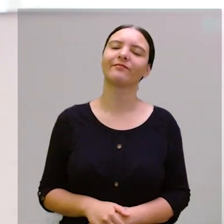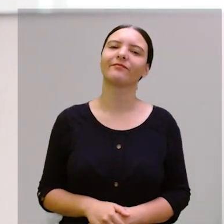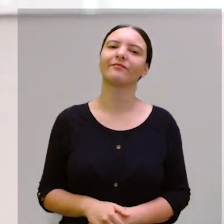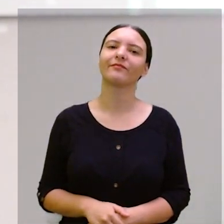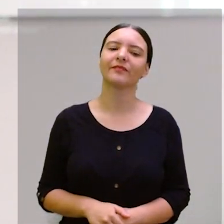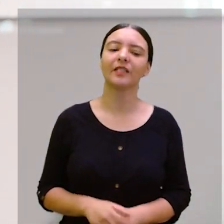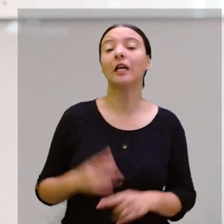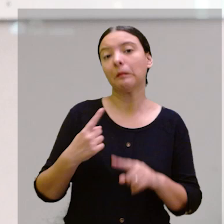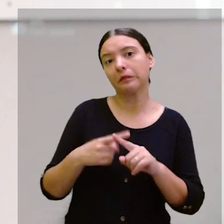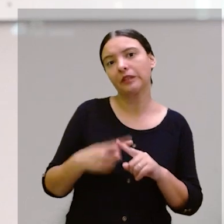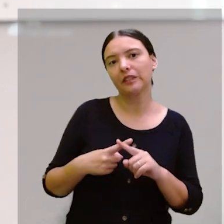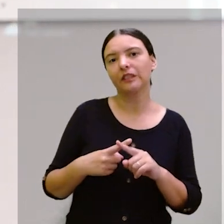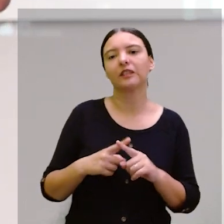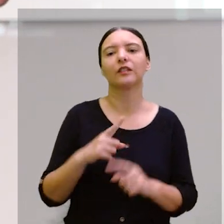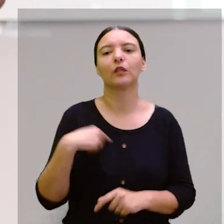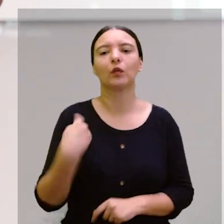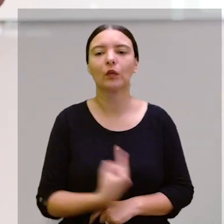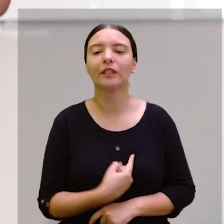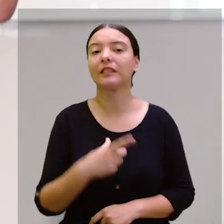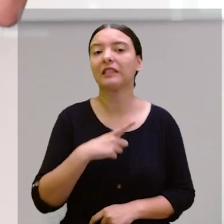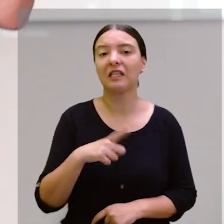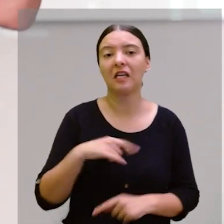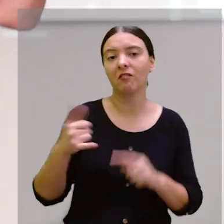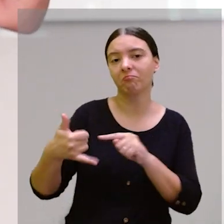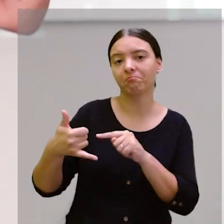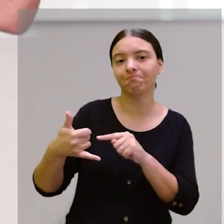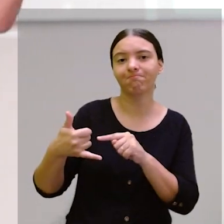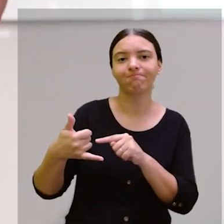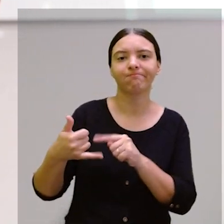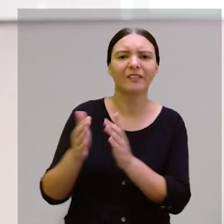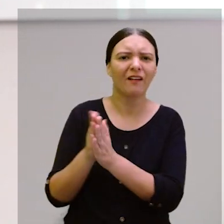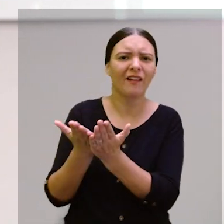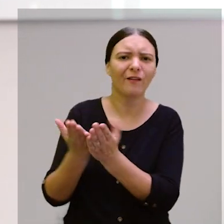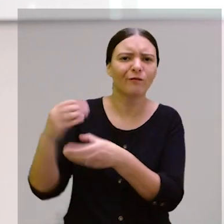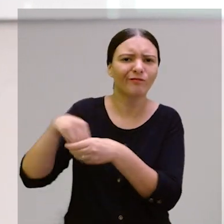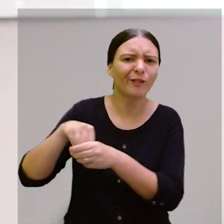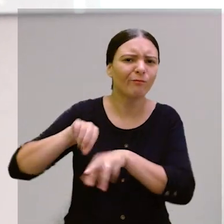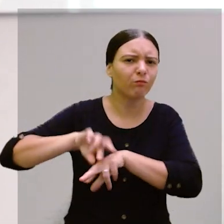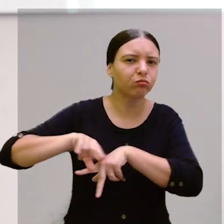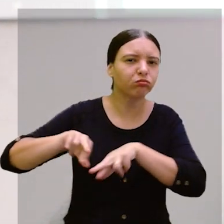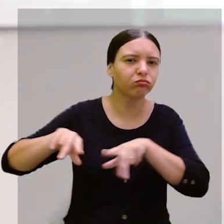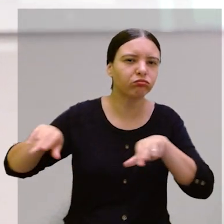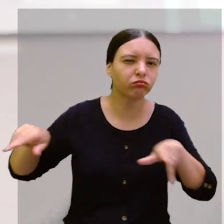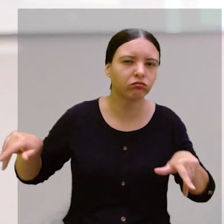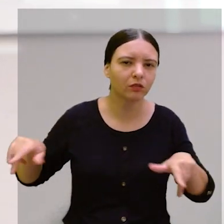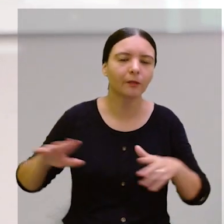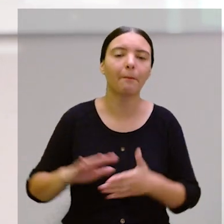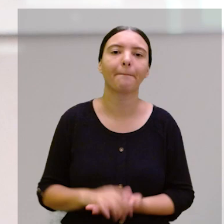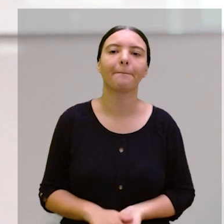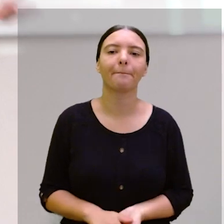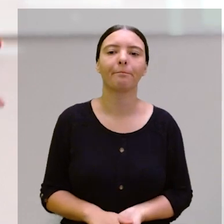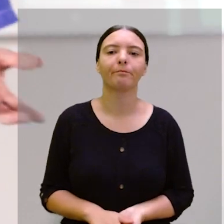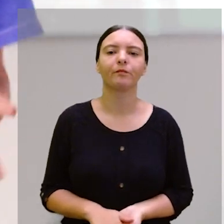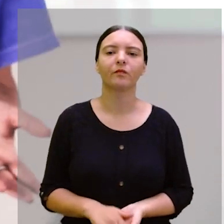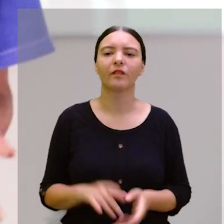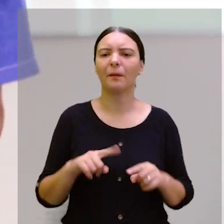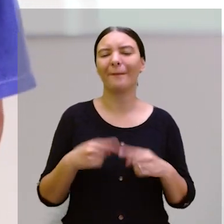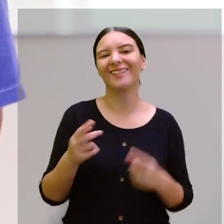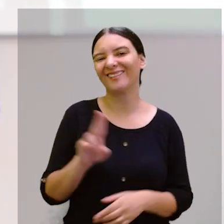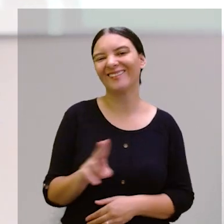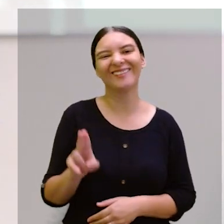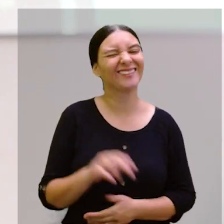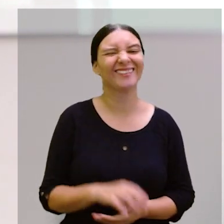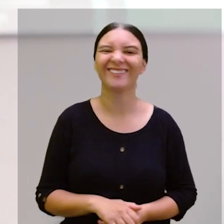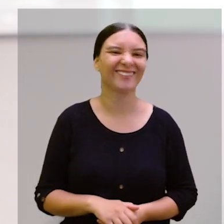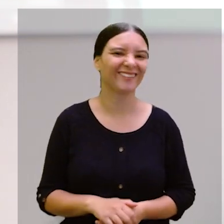Pois é, não, porque é isso, a gente tem uma biblioteca na palma da mão, né? Mas a gente nem sempre usa